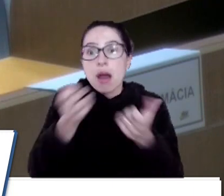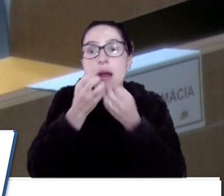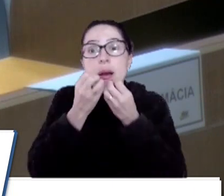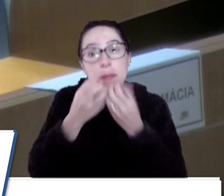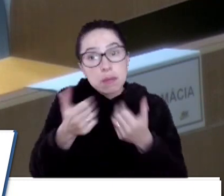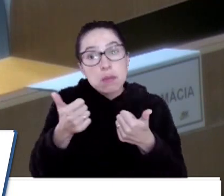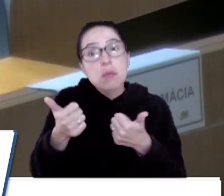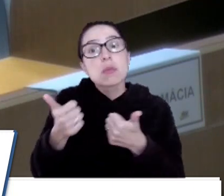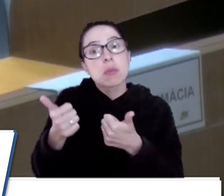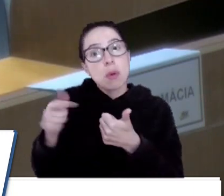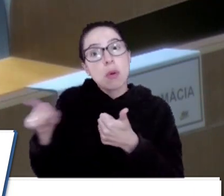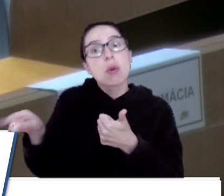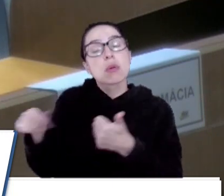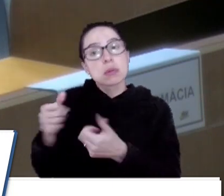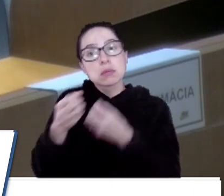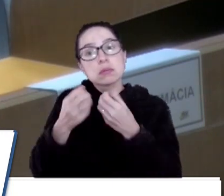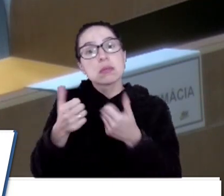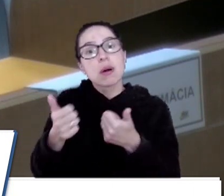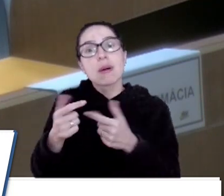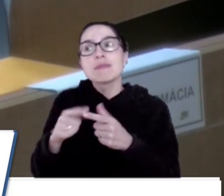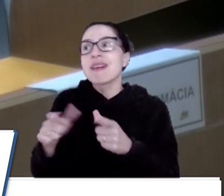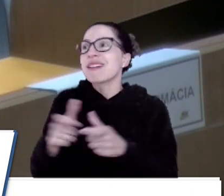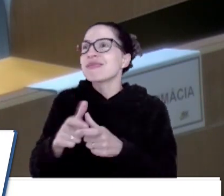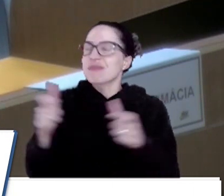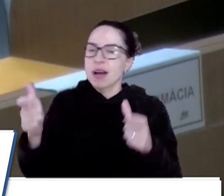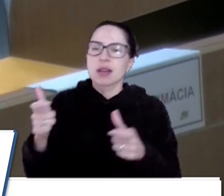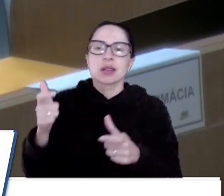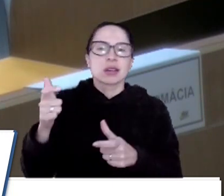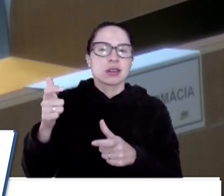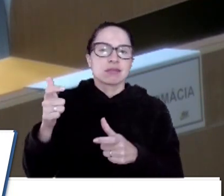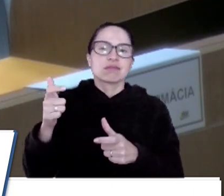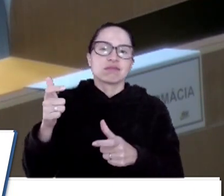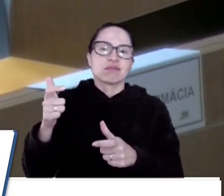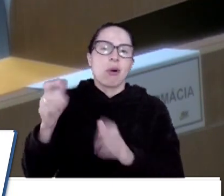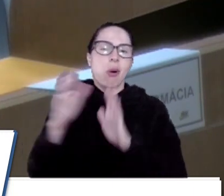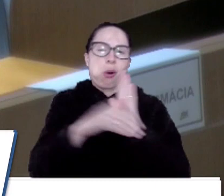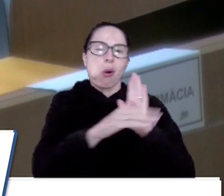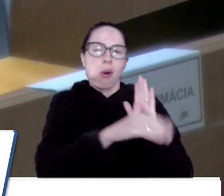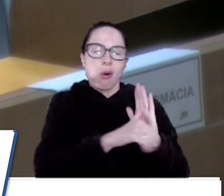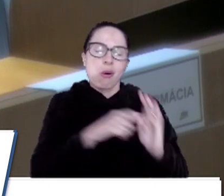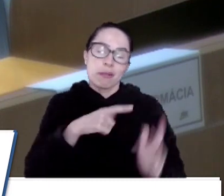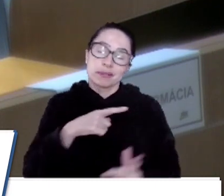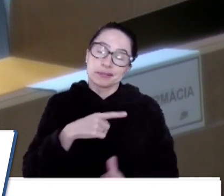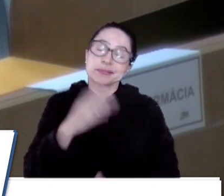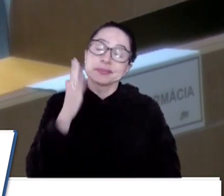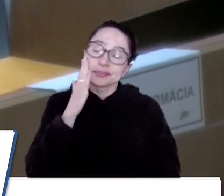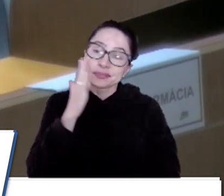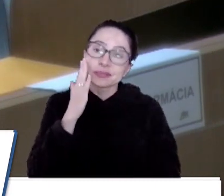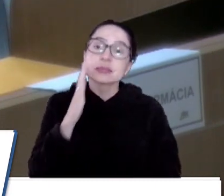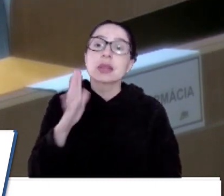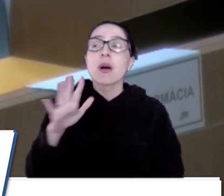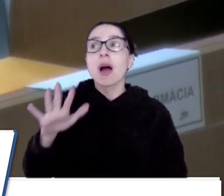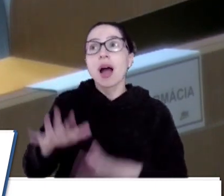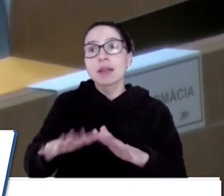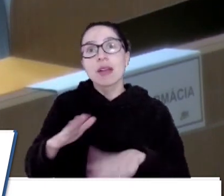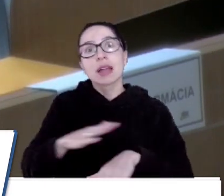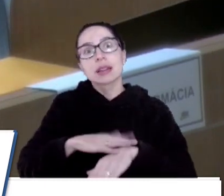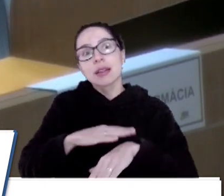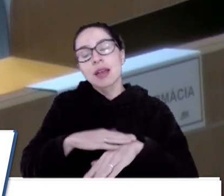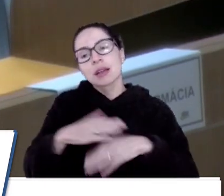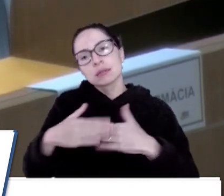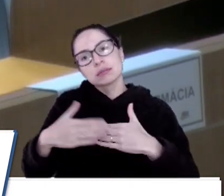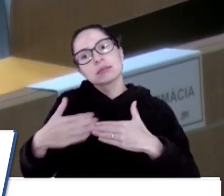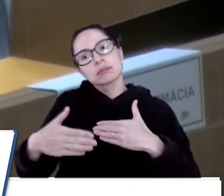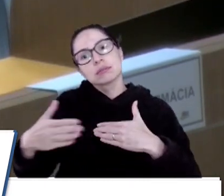pessoas boas, sim, mas a maioria são bandidos, isso a gente sabe. Então a gente tem que saber fazer esse trabalho a longo prazo, mas